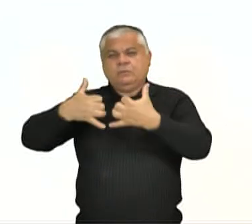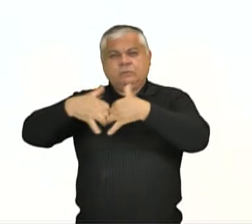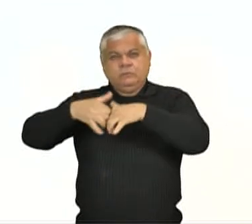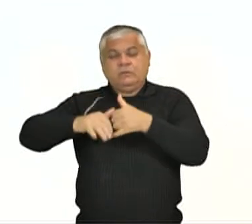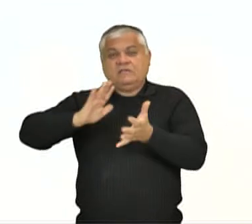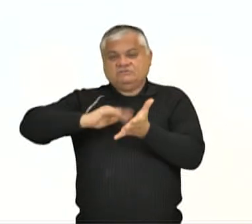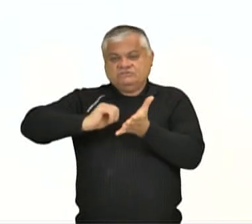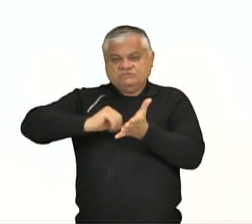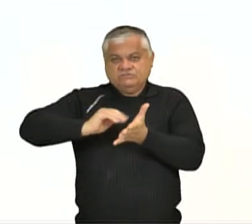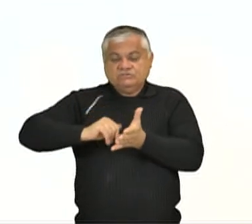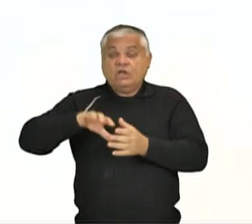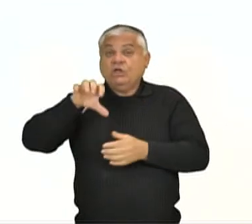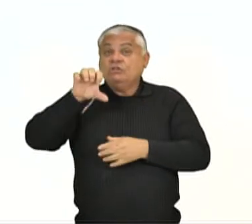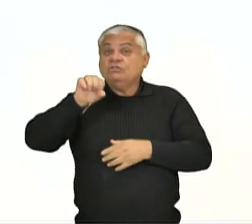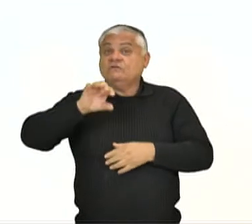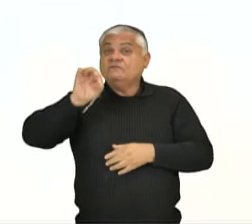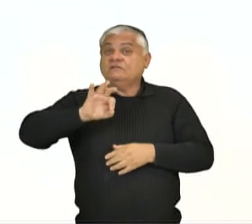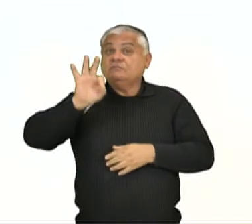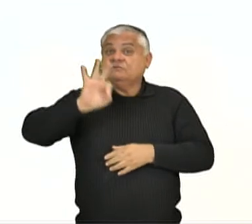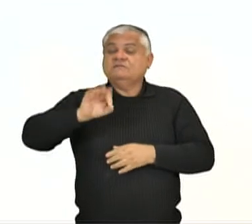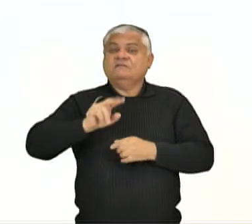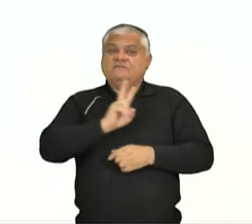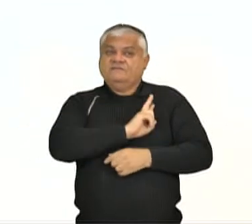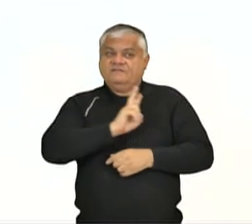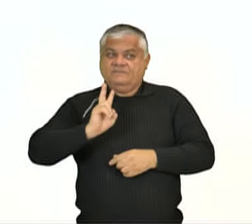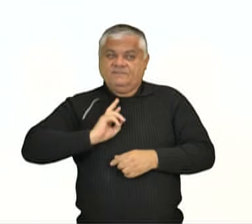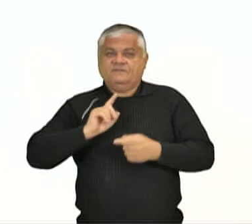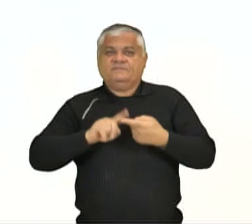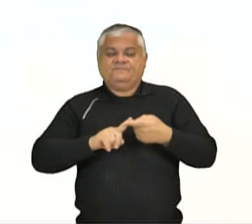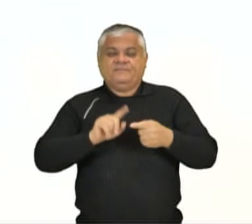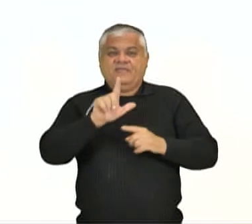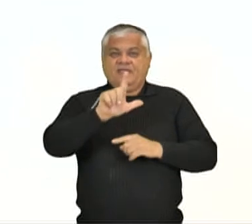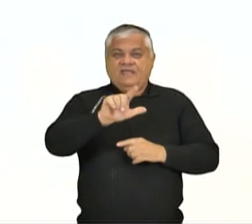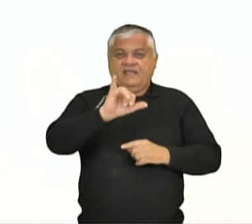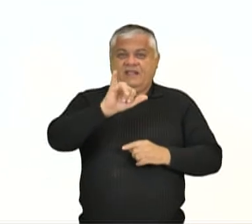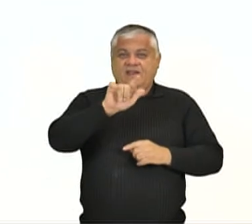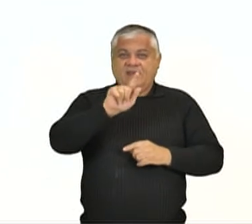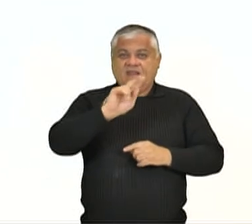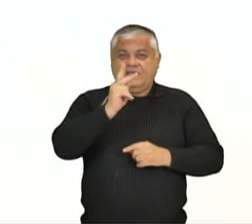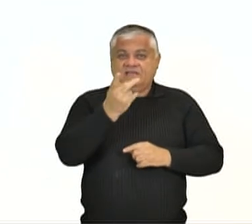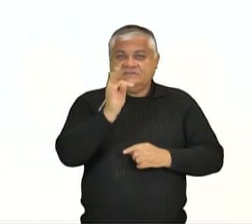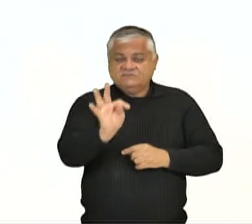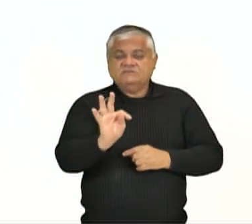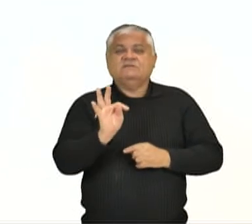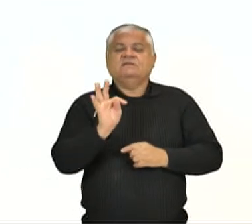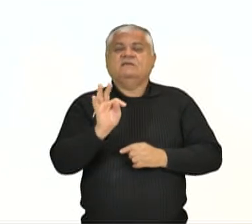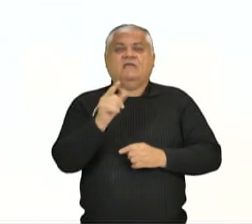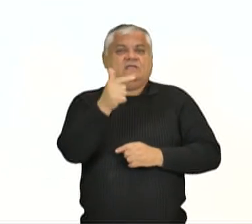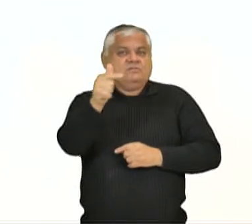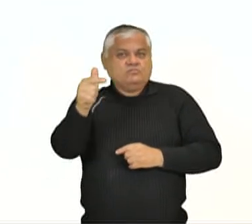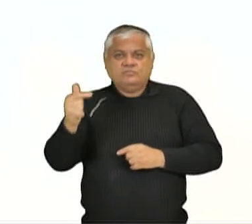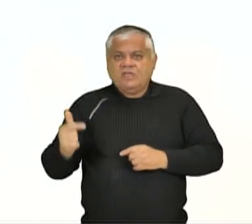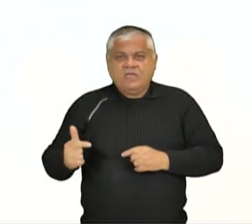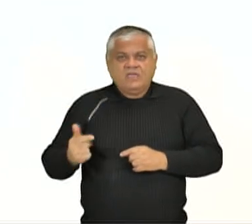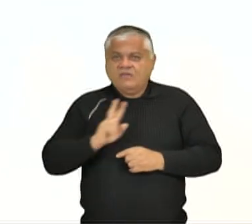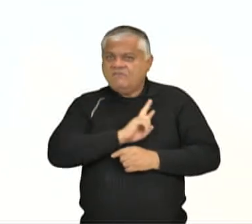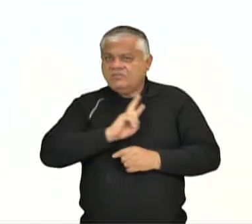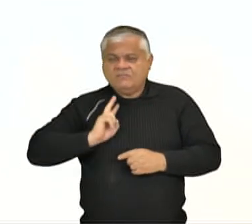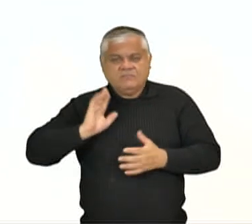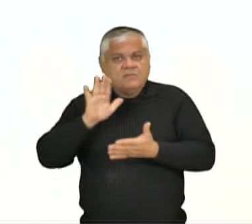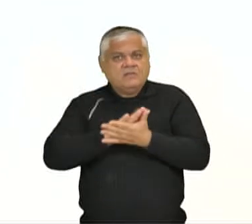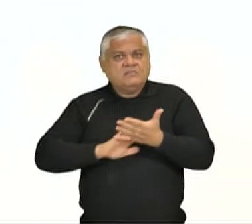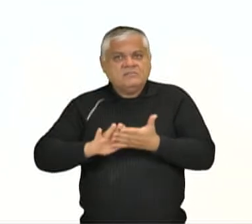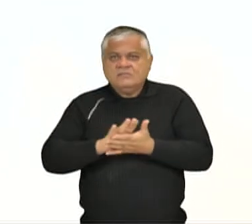das vitaminas do alimento. O açúcar light, ao contrário do que muitos pensam, não contém nutrientes e não pode